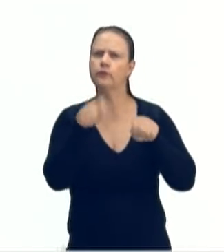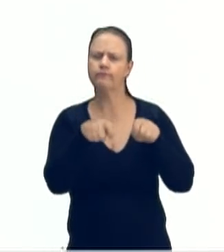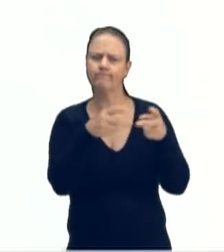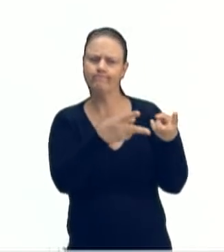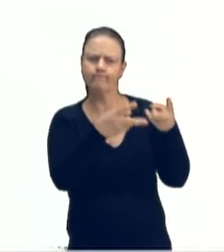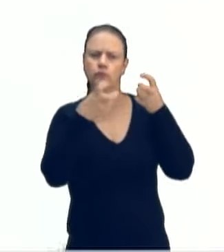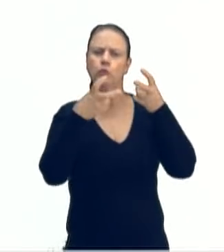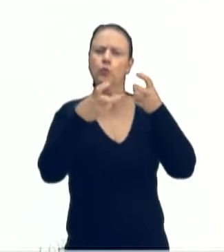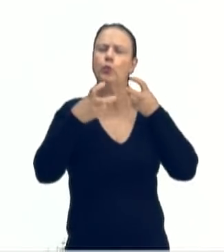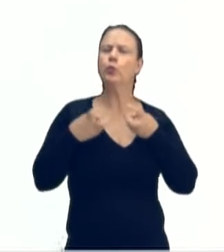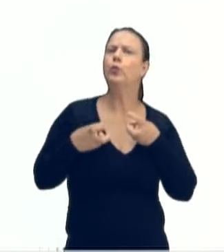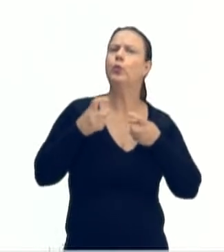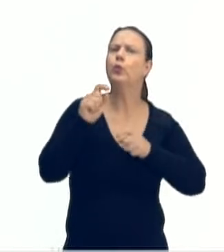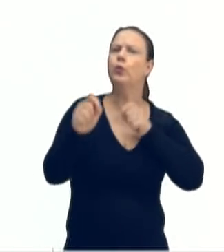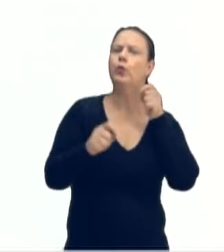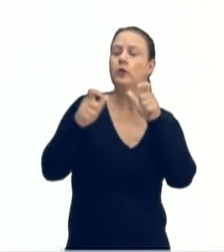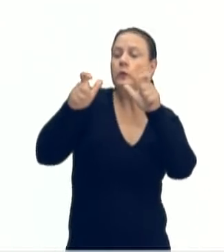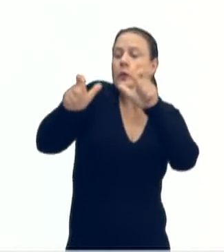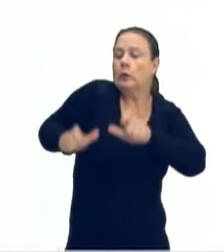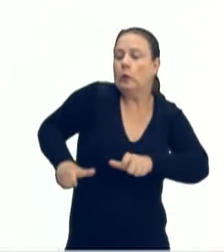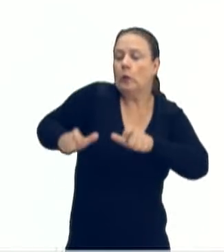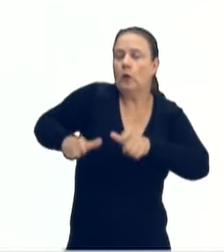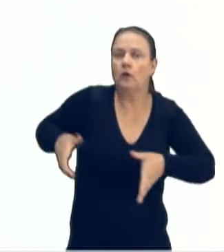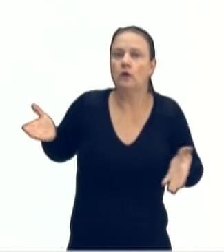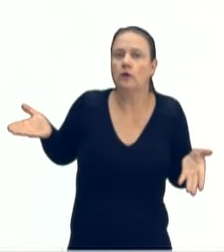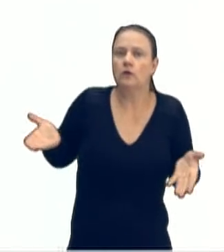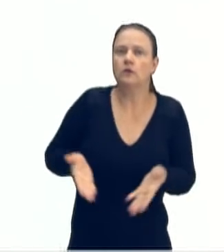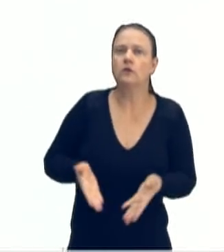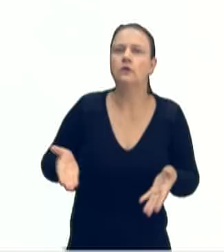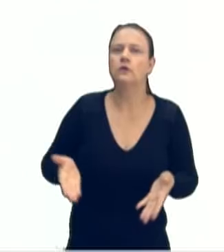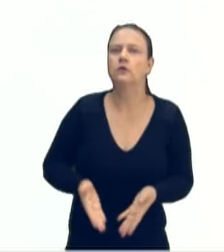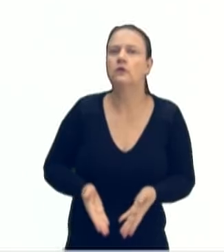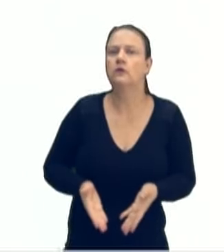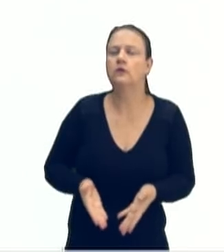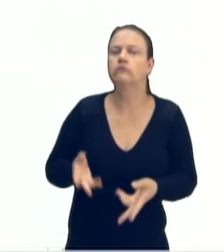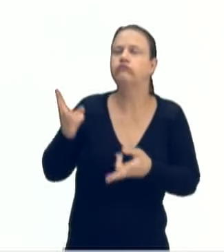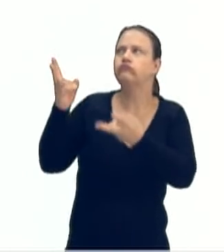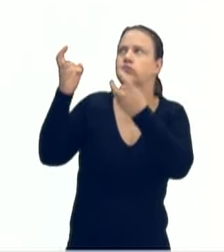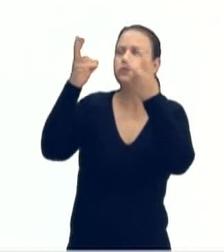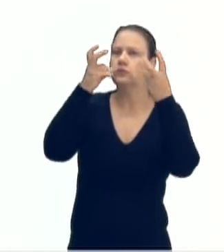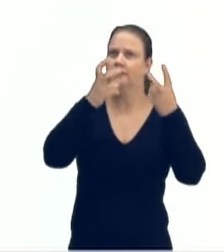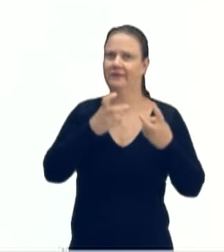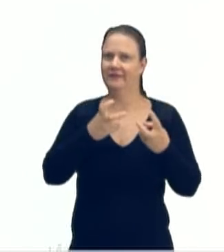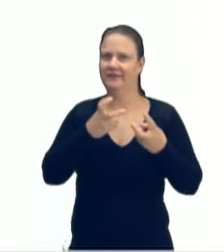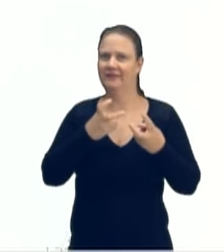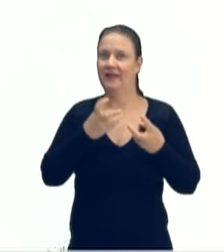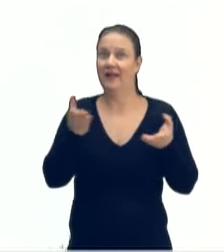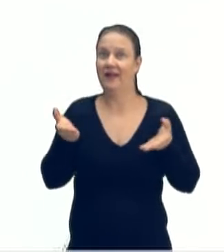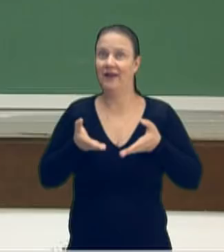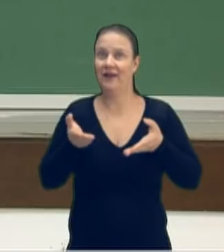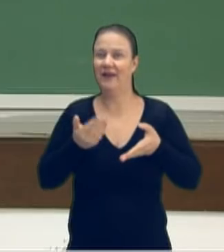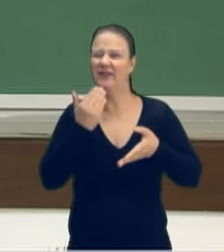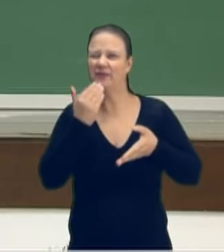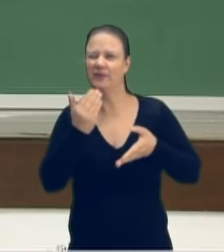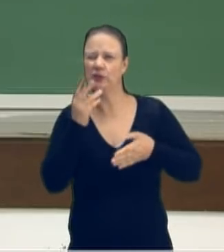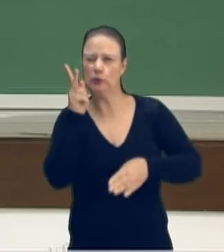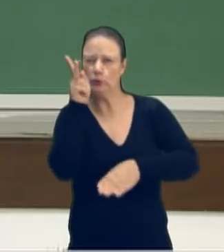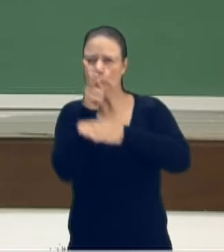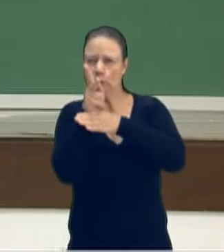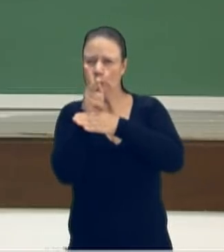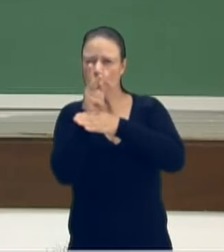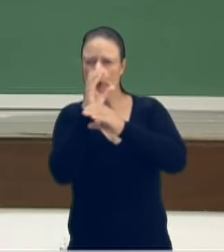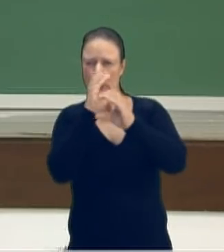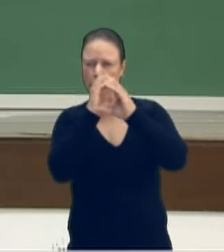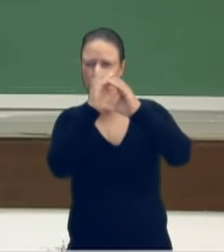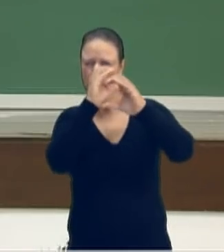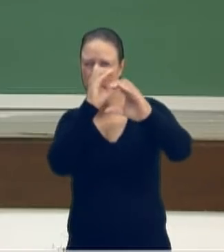identificar onde essa peça está atualmente? Dê uma olhada, pedir para os nossos amigos aqui da câmera, um foco